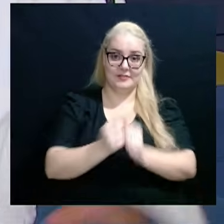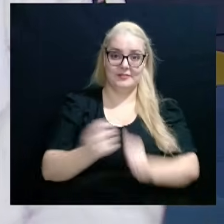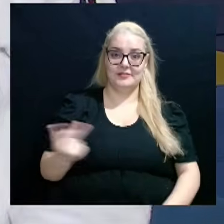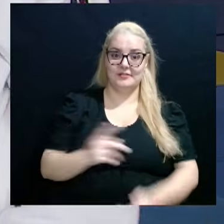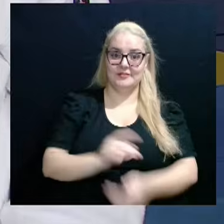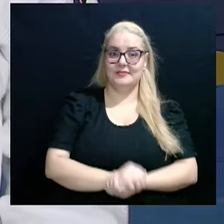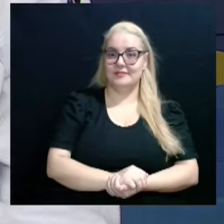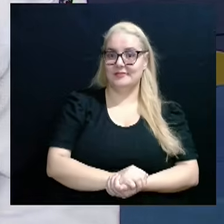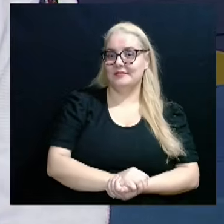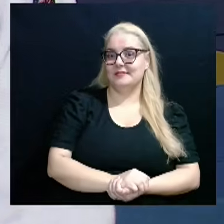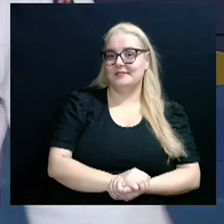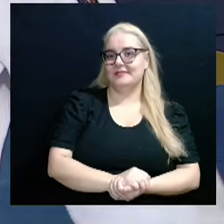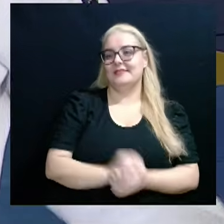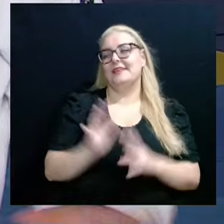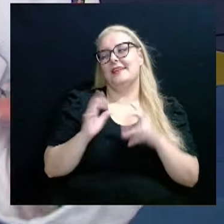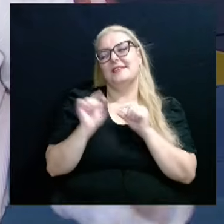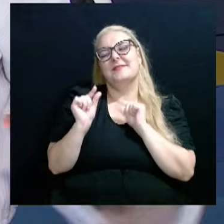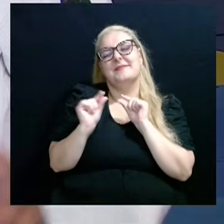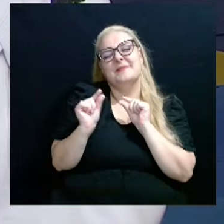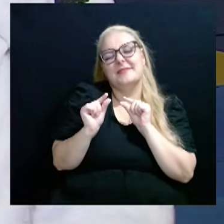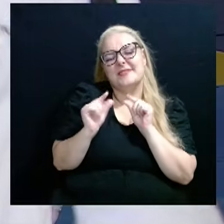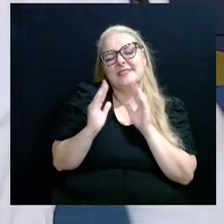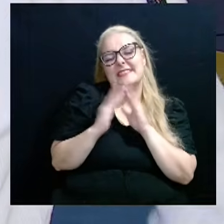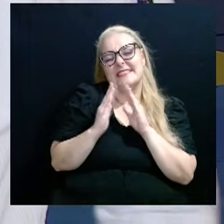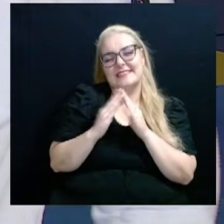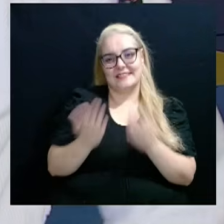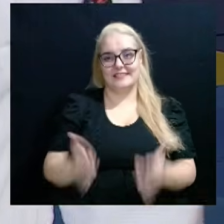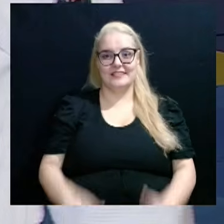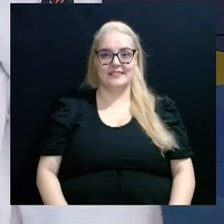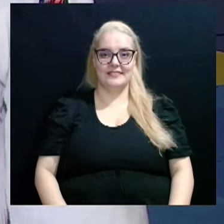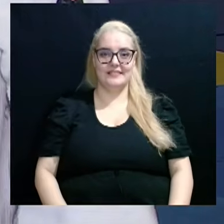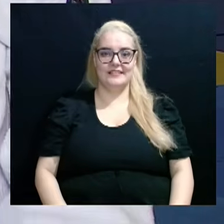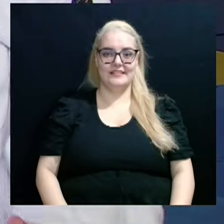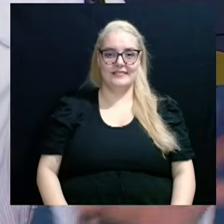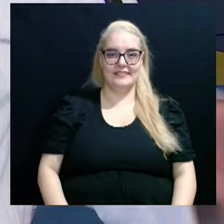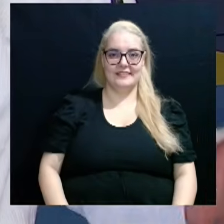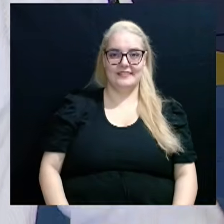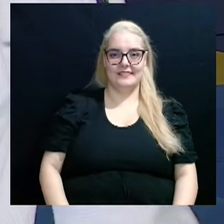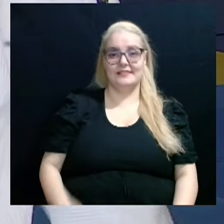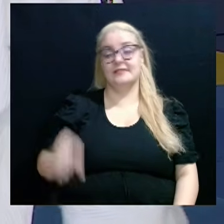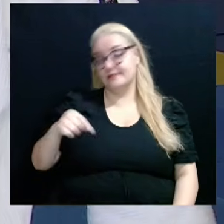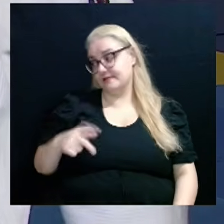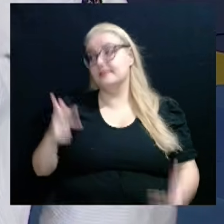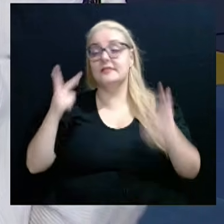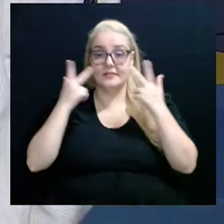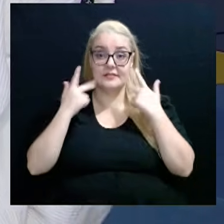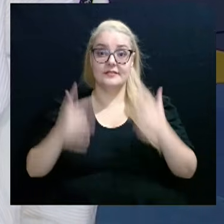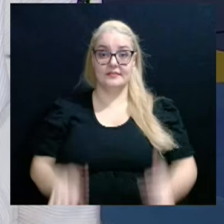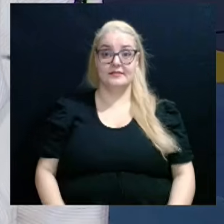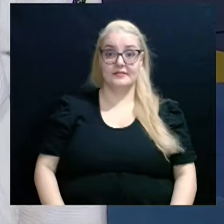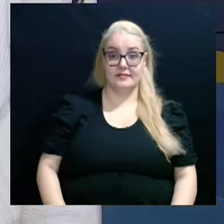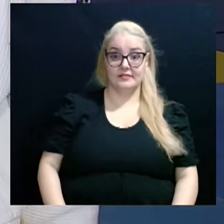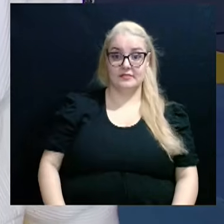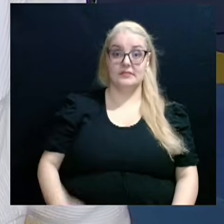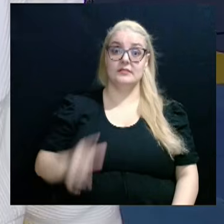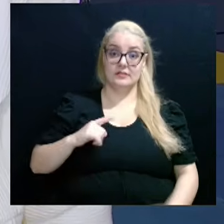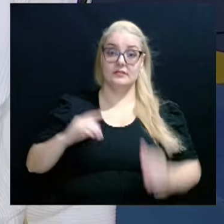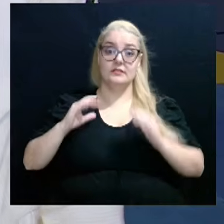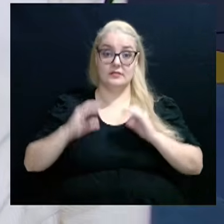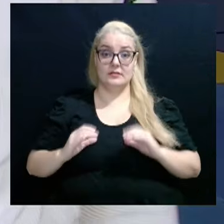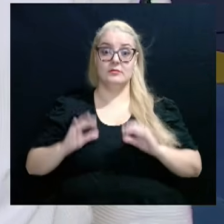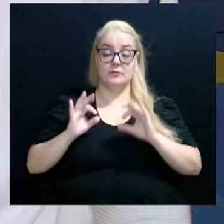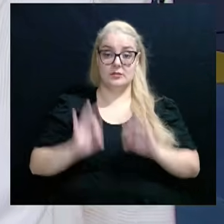um pouquinho em casa, mas aqui é normal mesmo. Tem que ter disciplina